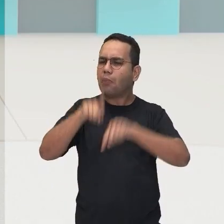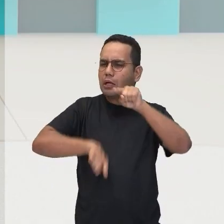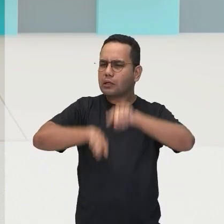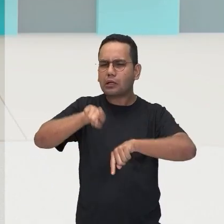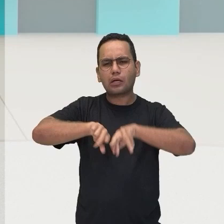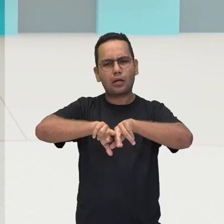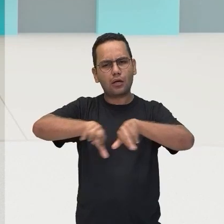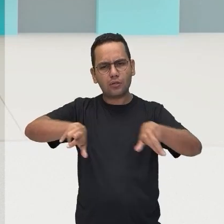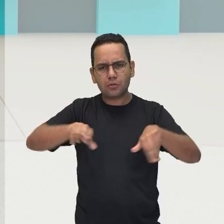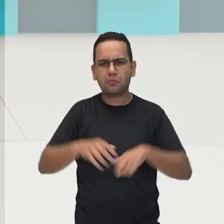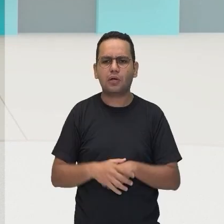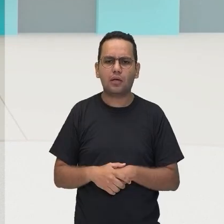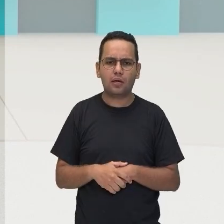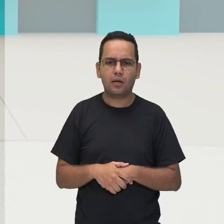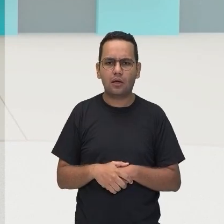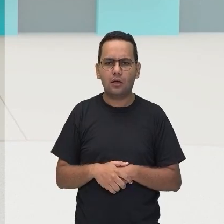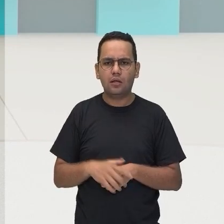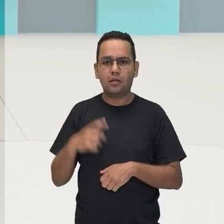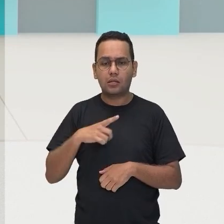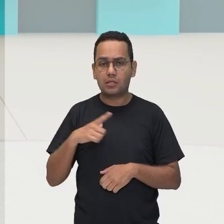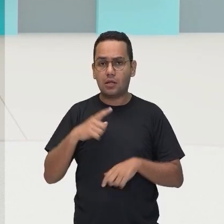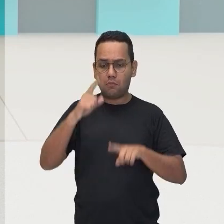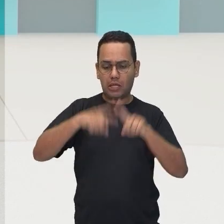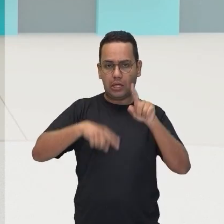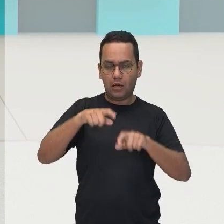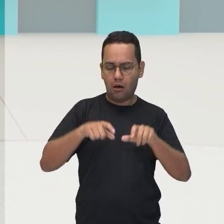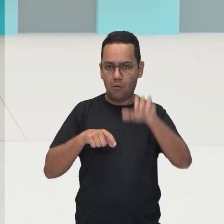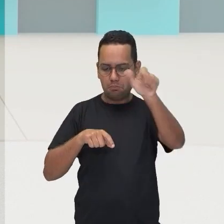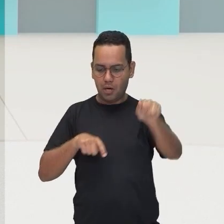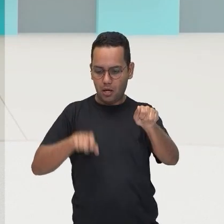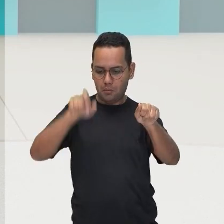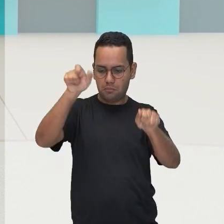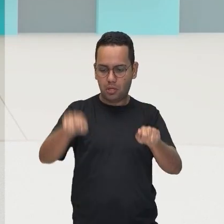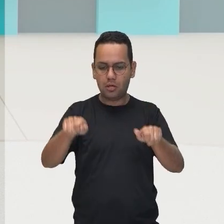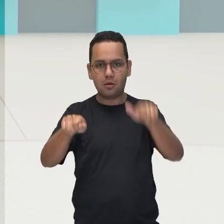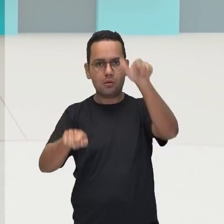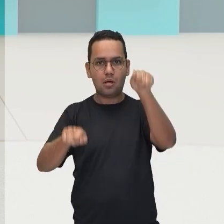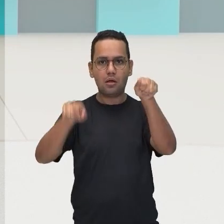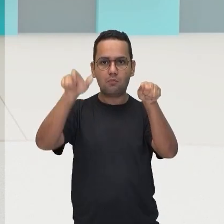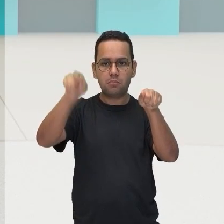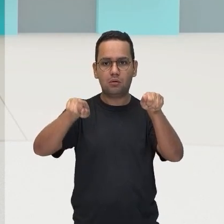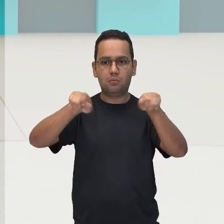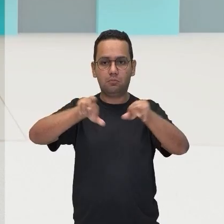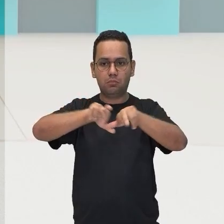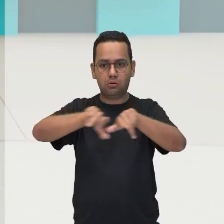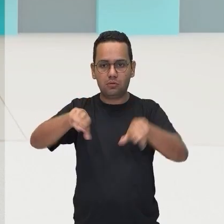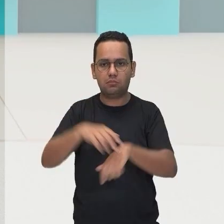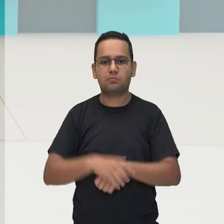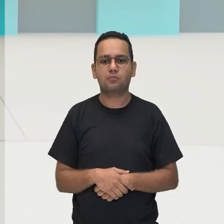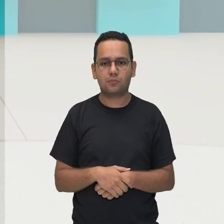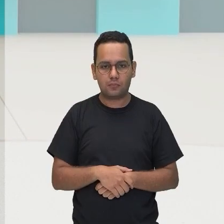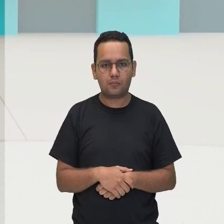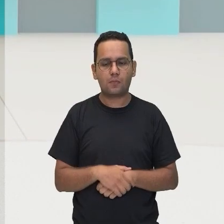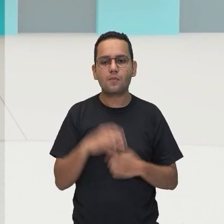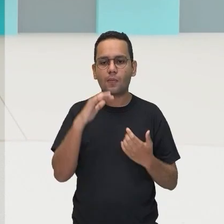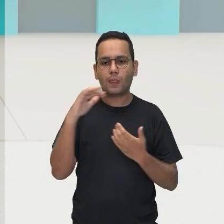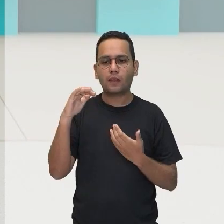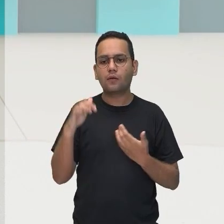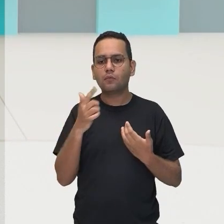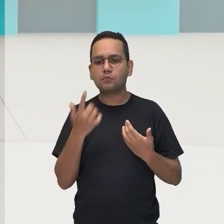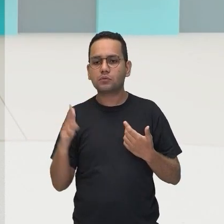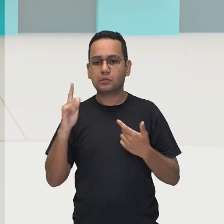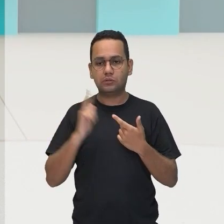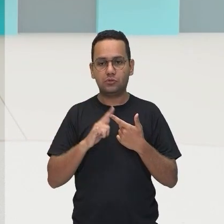de ganchos, né, para te auxiliar nessa subida. Dando continuidade, nós vamos ver uma outra modalidade, que é